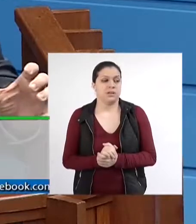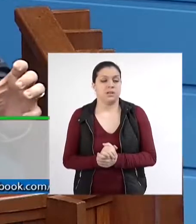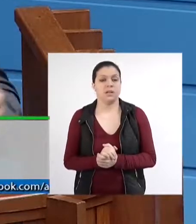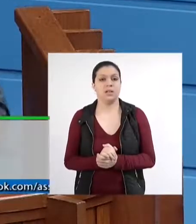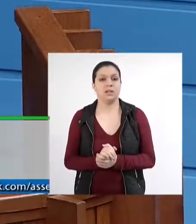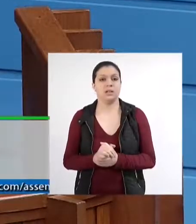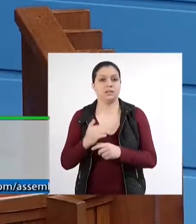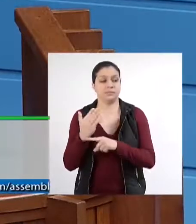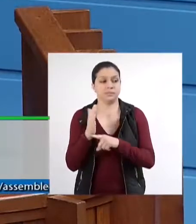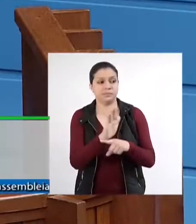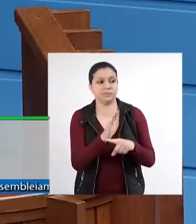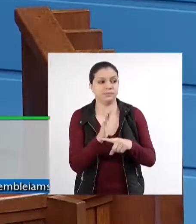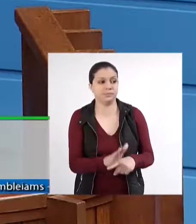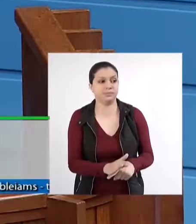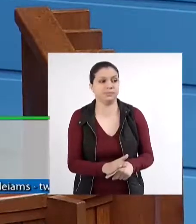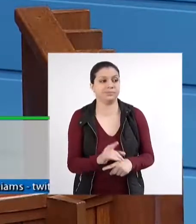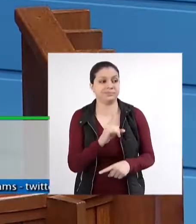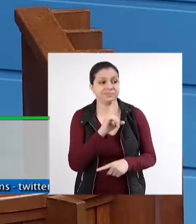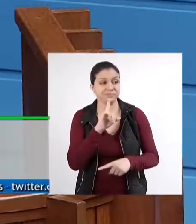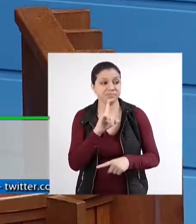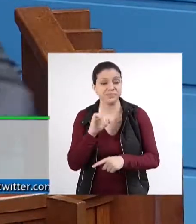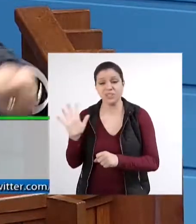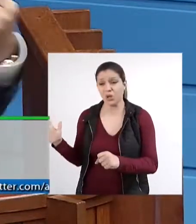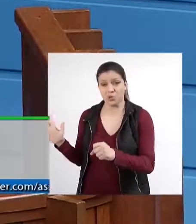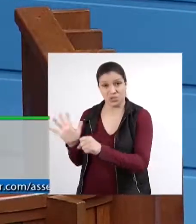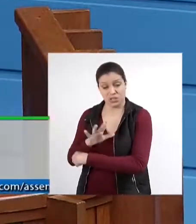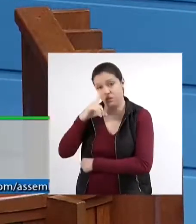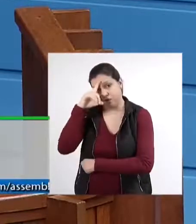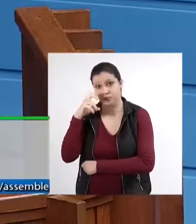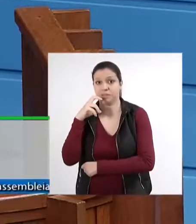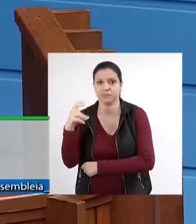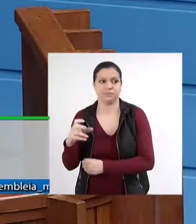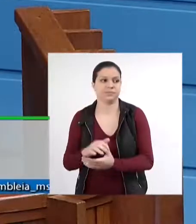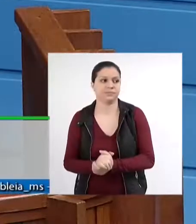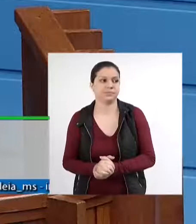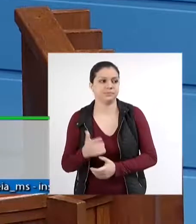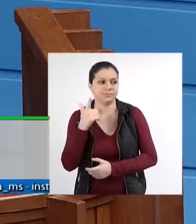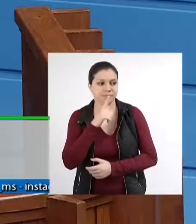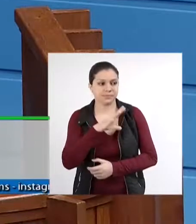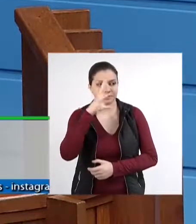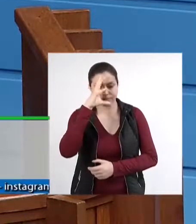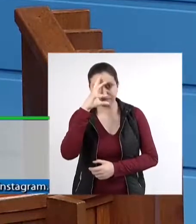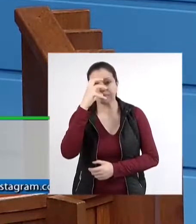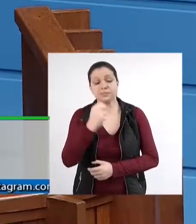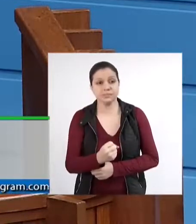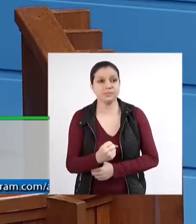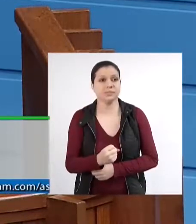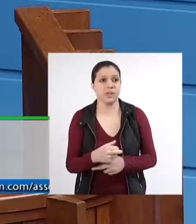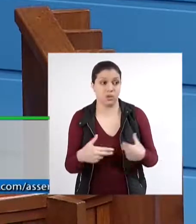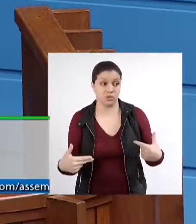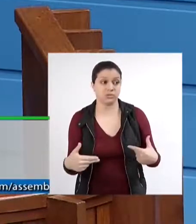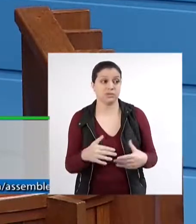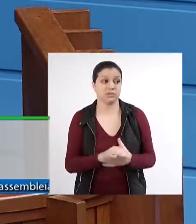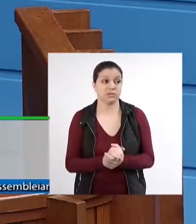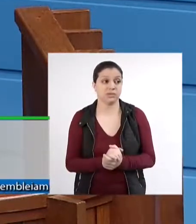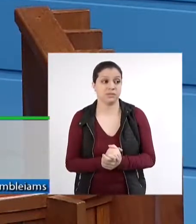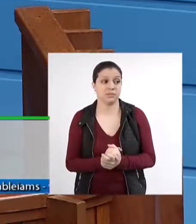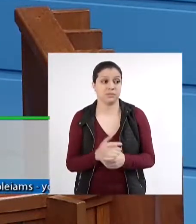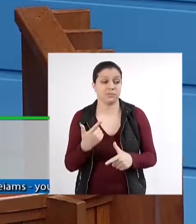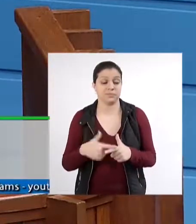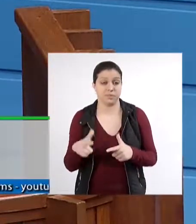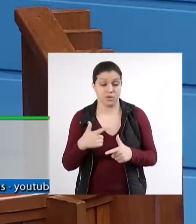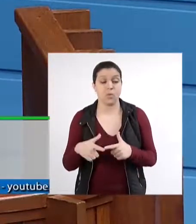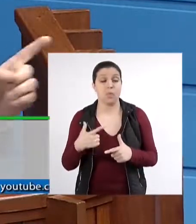ajuda a não superlotar a Santa Casa. Nós podemos resolver inúmeros inúmeros